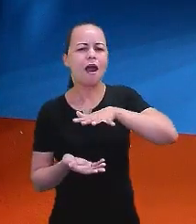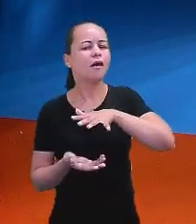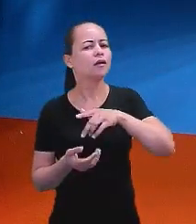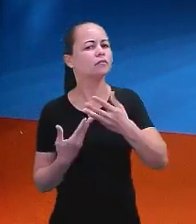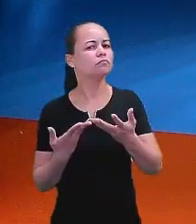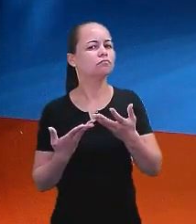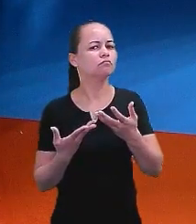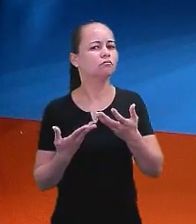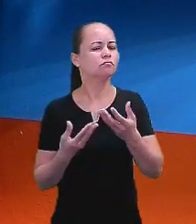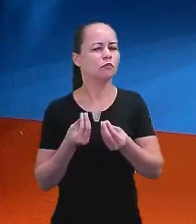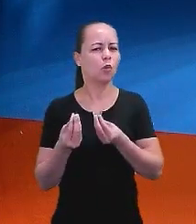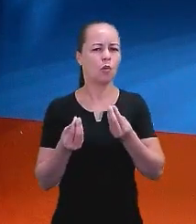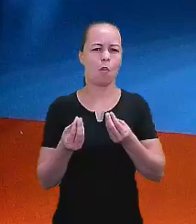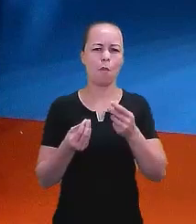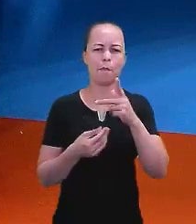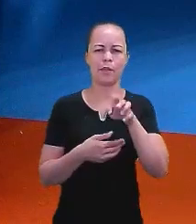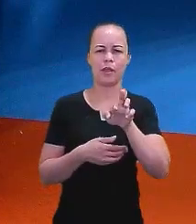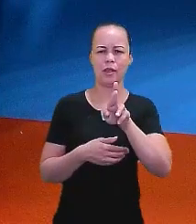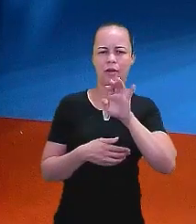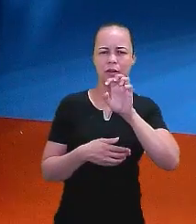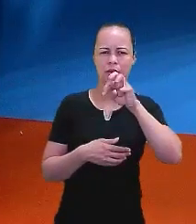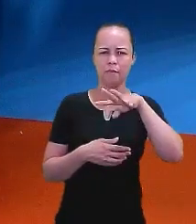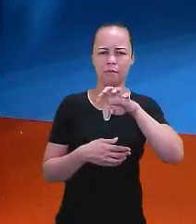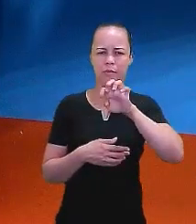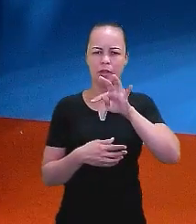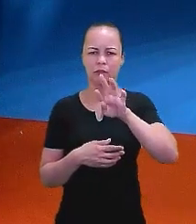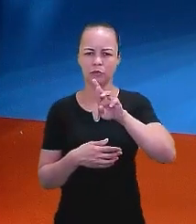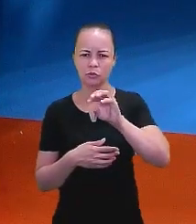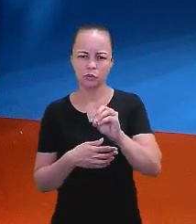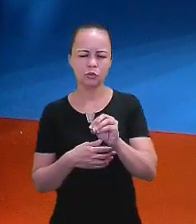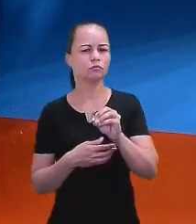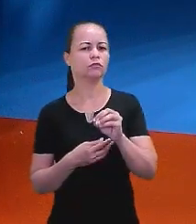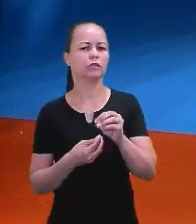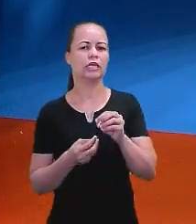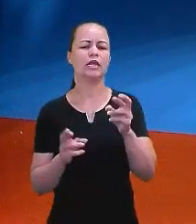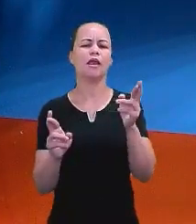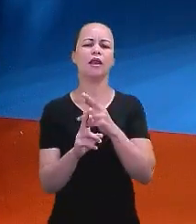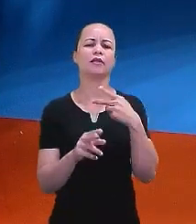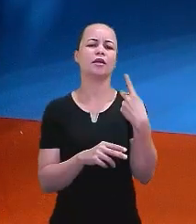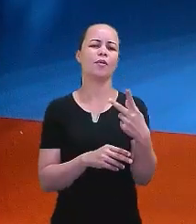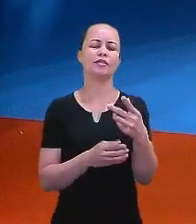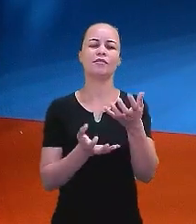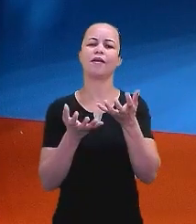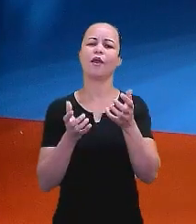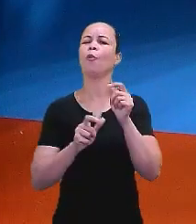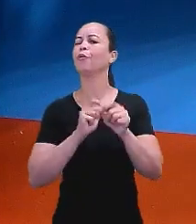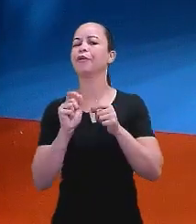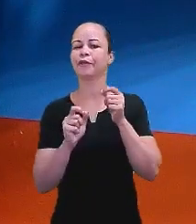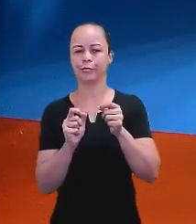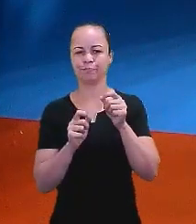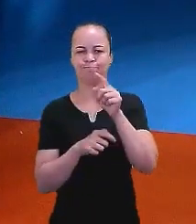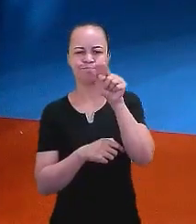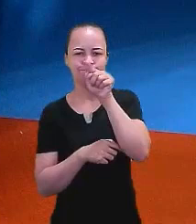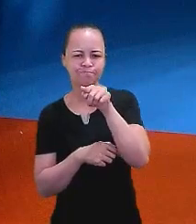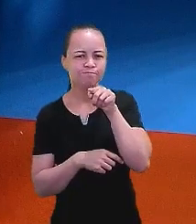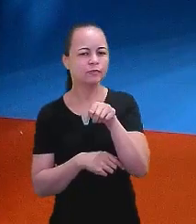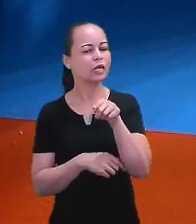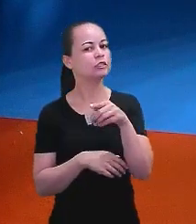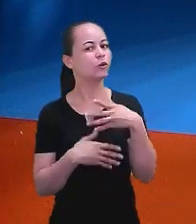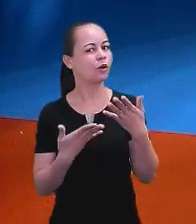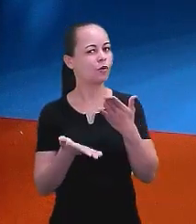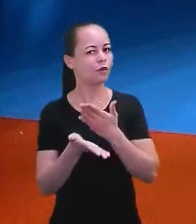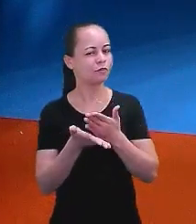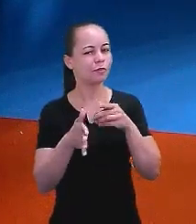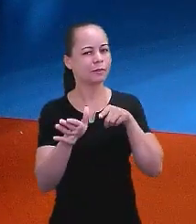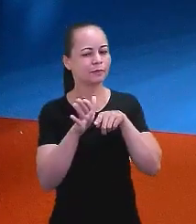ele quer perímetro? O que é que ele quer aqui em relação a isso, Vamos para a pergunta. Um aluno